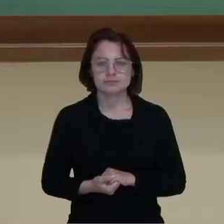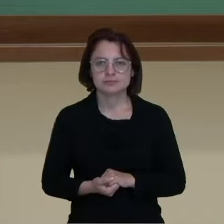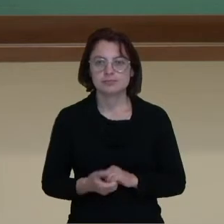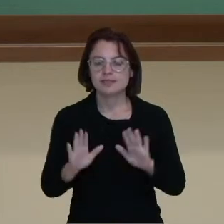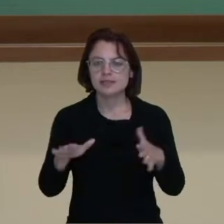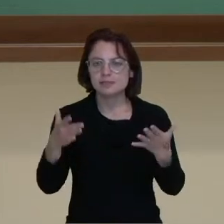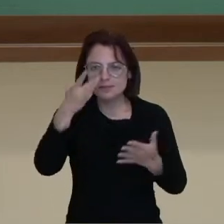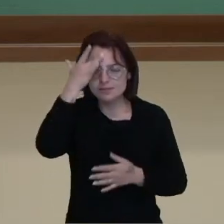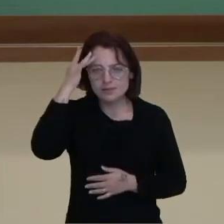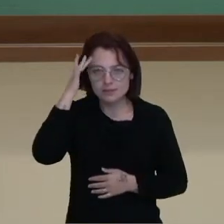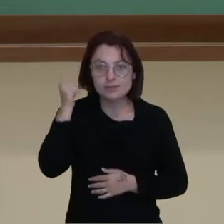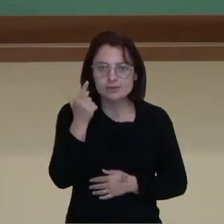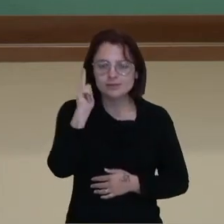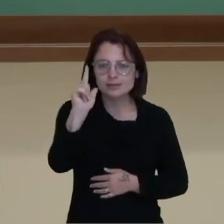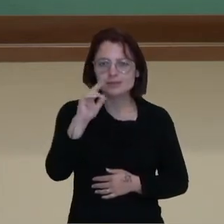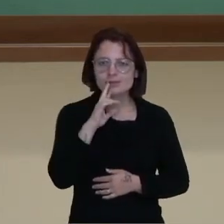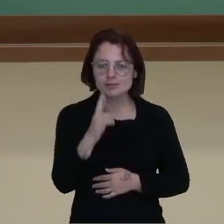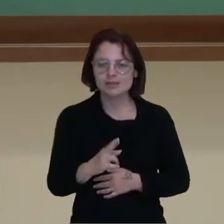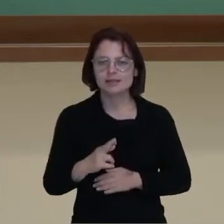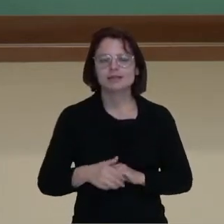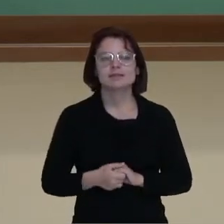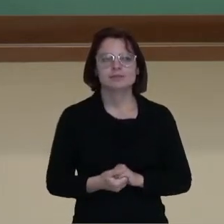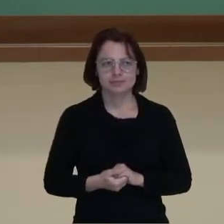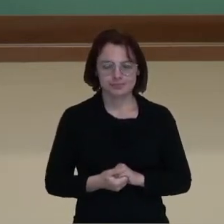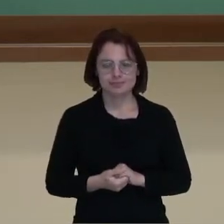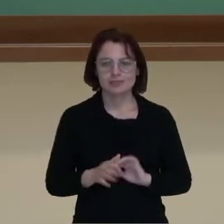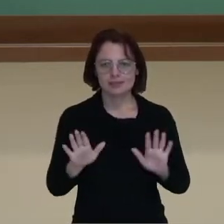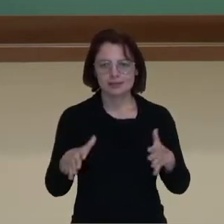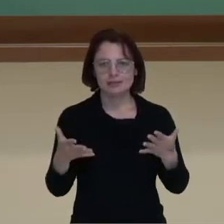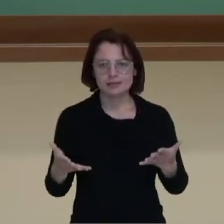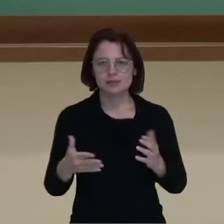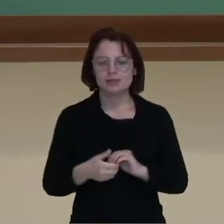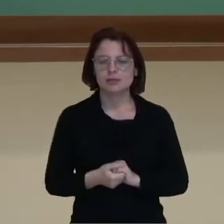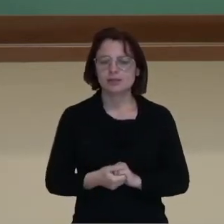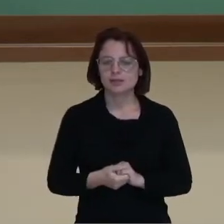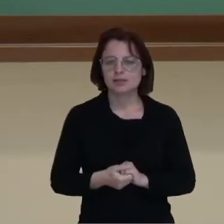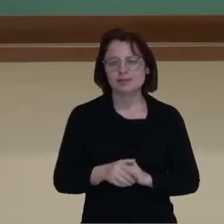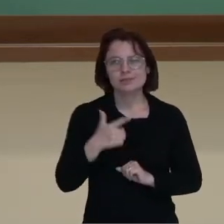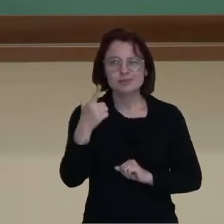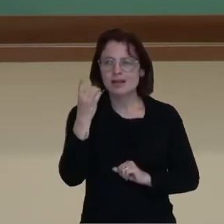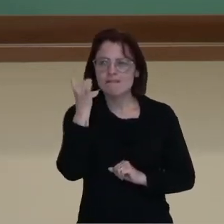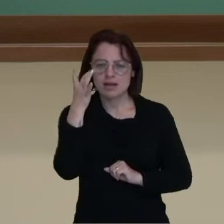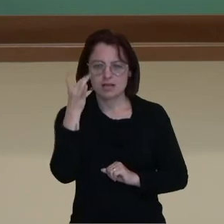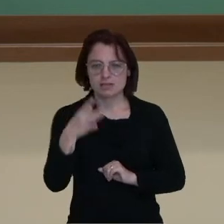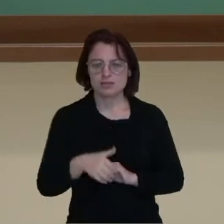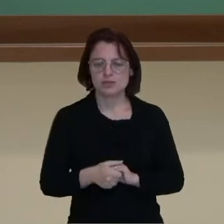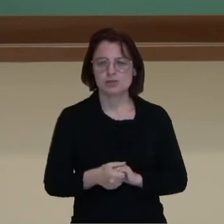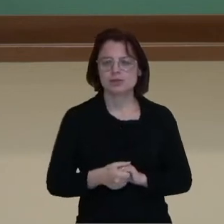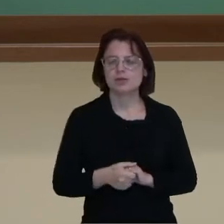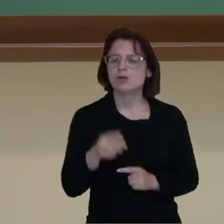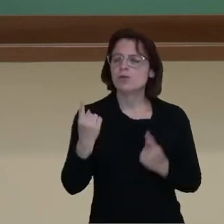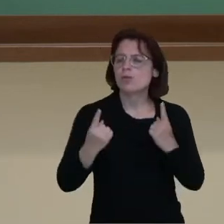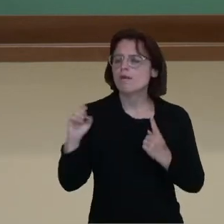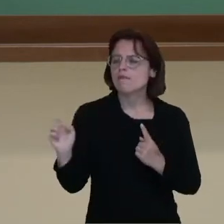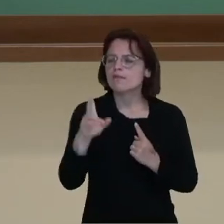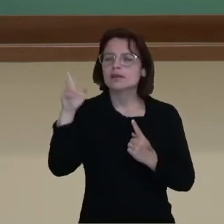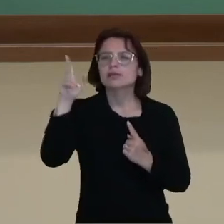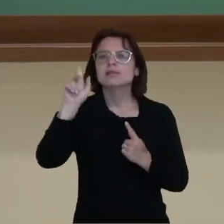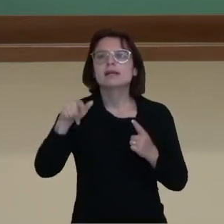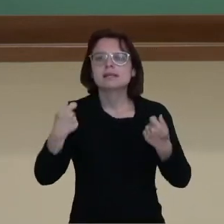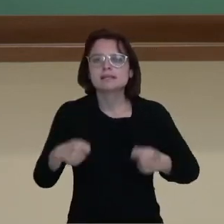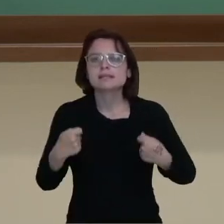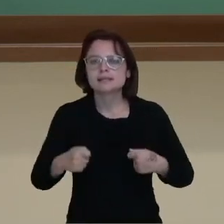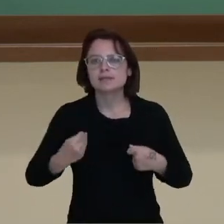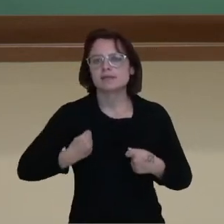E aí, pessoal, vocês conseguiram responder, né? Não é uma questão muito fácil, né? Quais valores são necessários